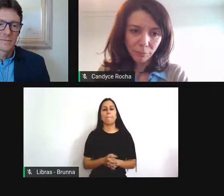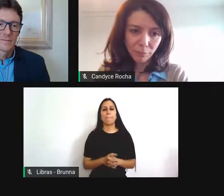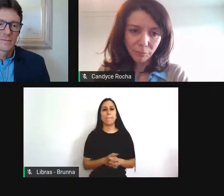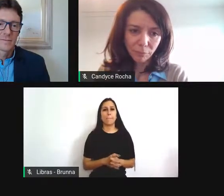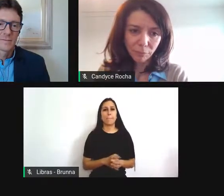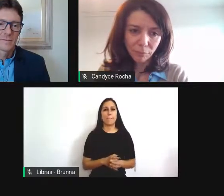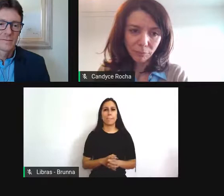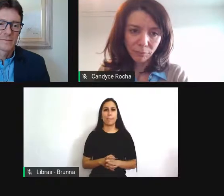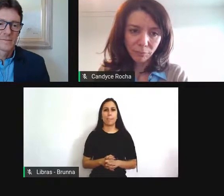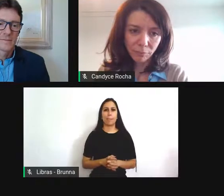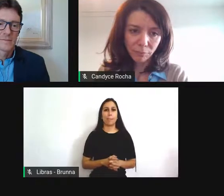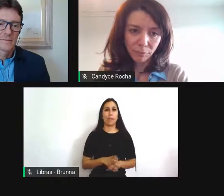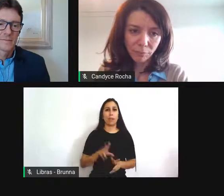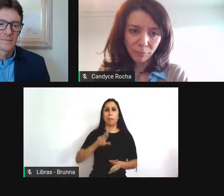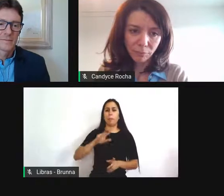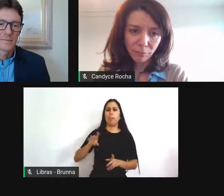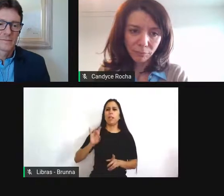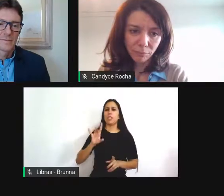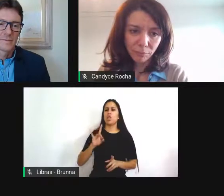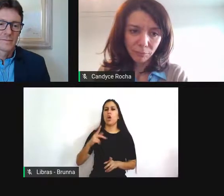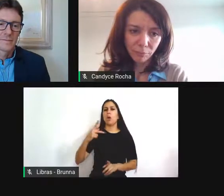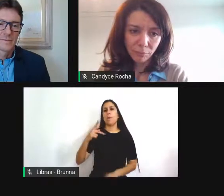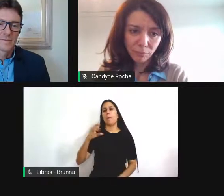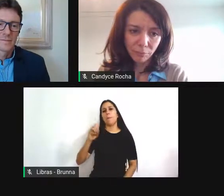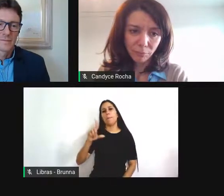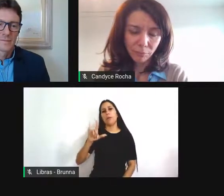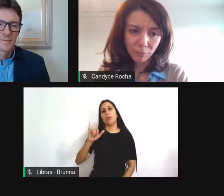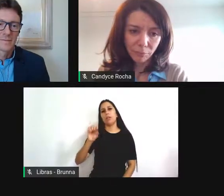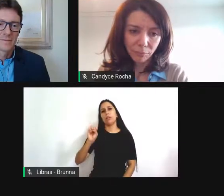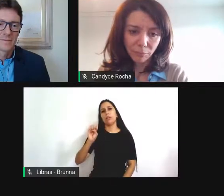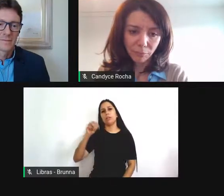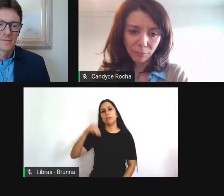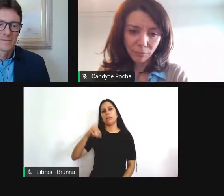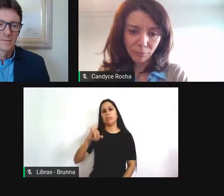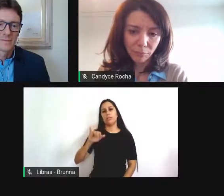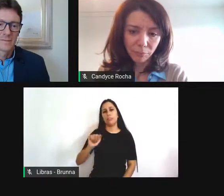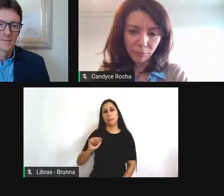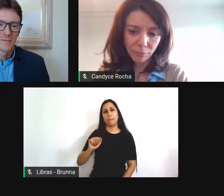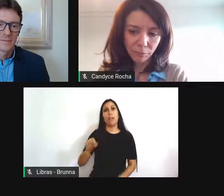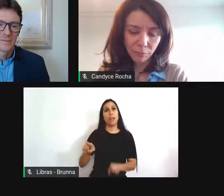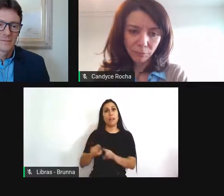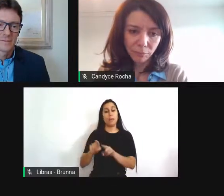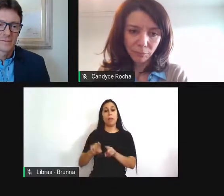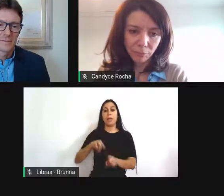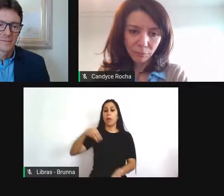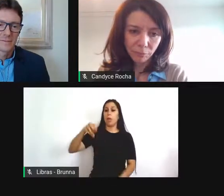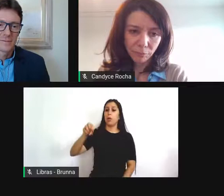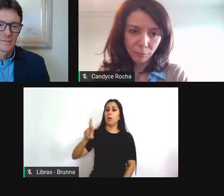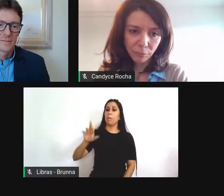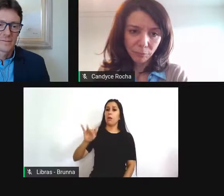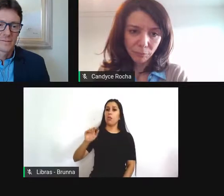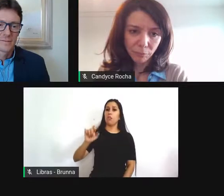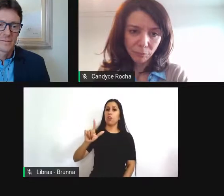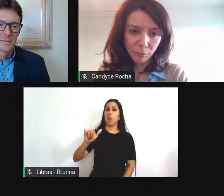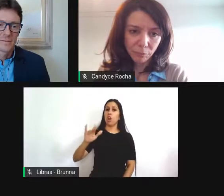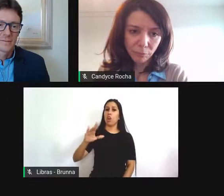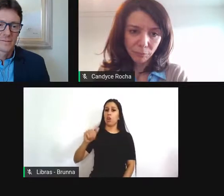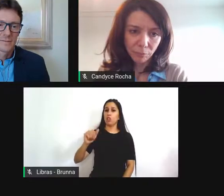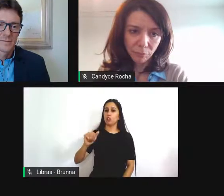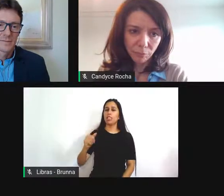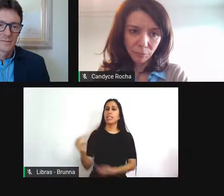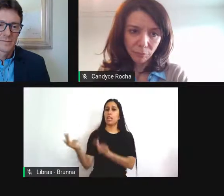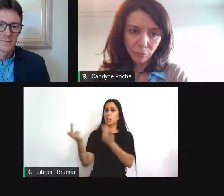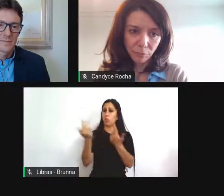não apenas a questão de polissemia, né, mas a questão morfológica está ali igual, mas